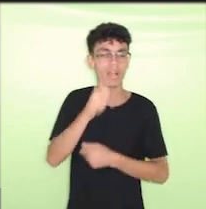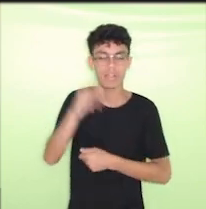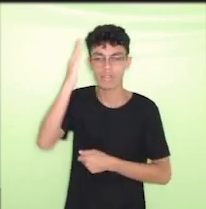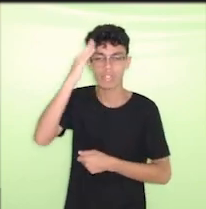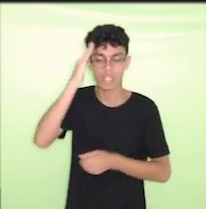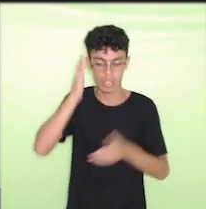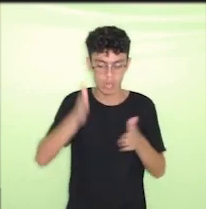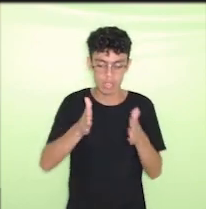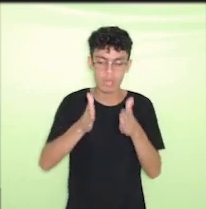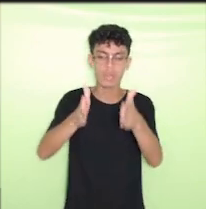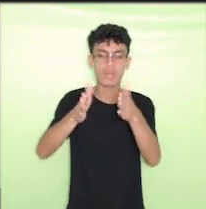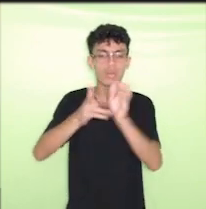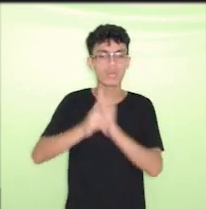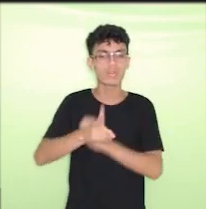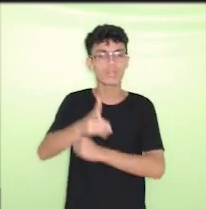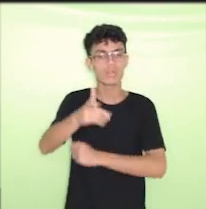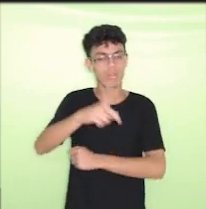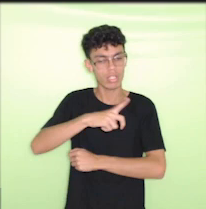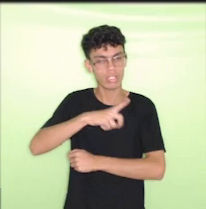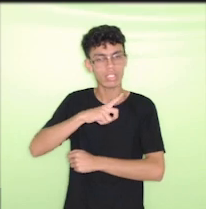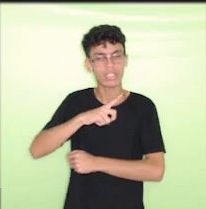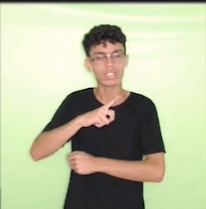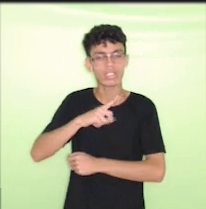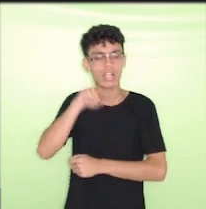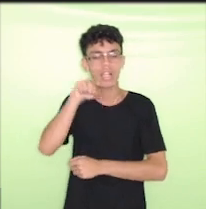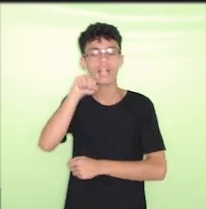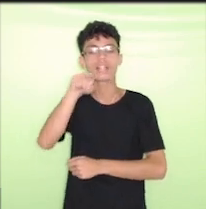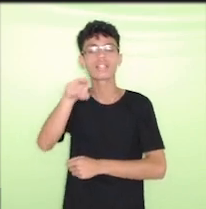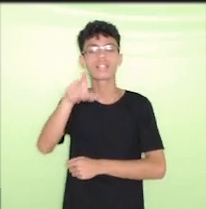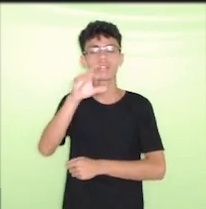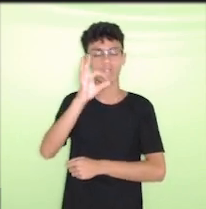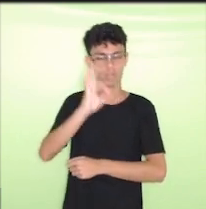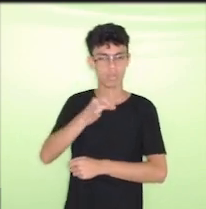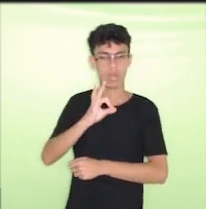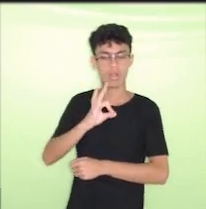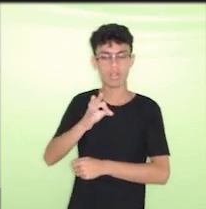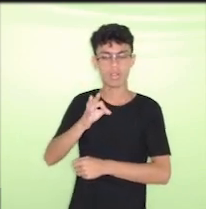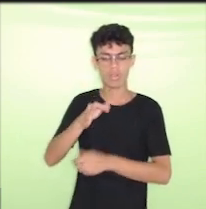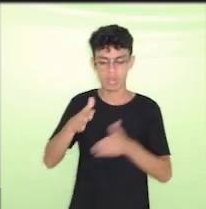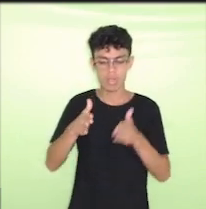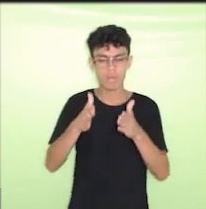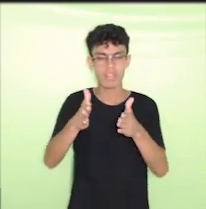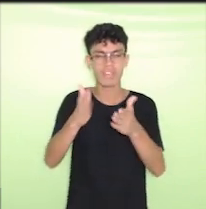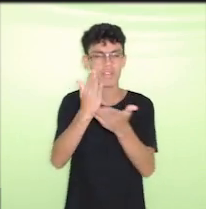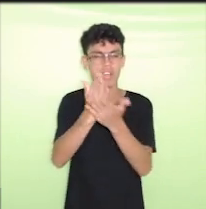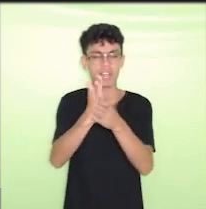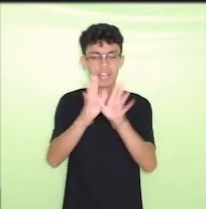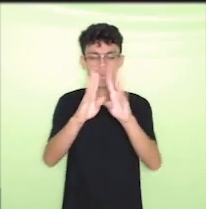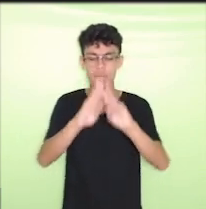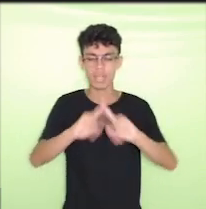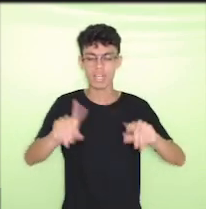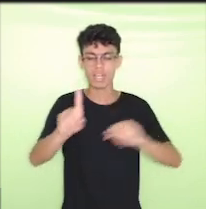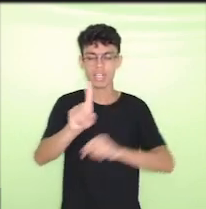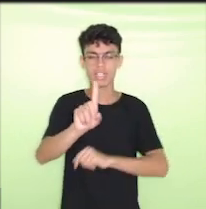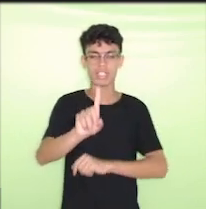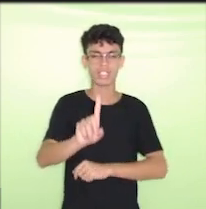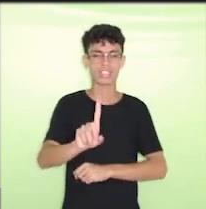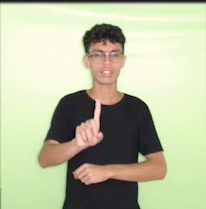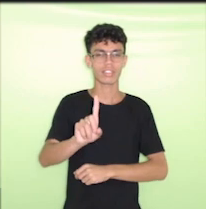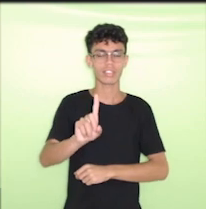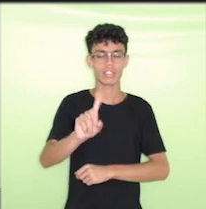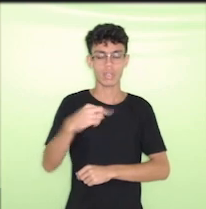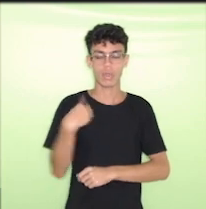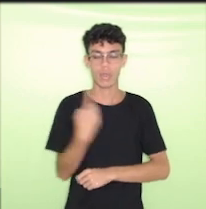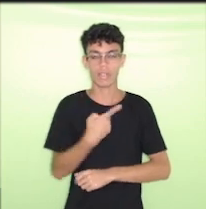que esse caminho continua. Justamente. Esse não continua, esse acaba aí mesmo onde o Senhor está, onde